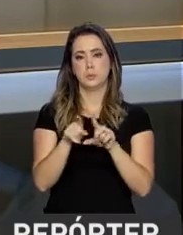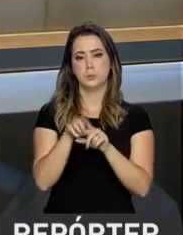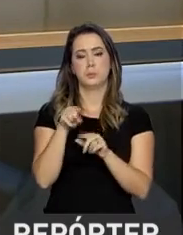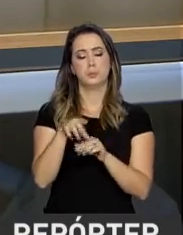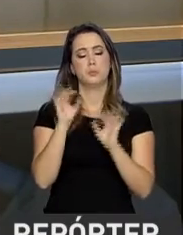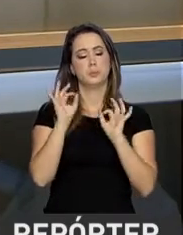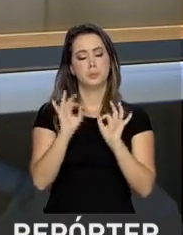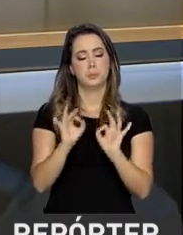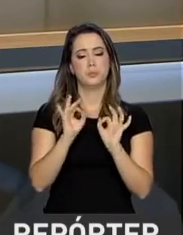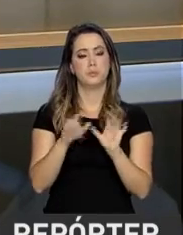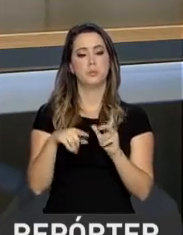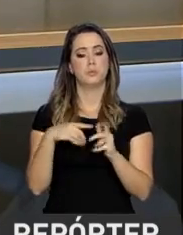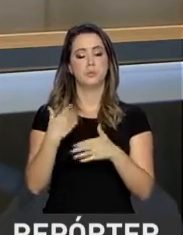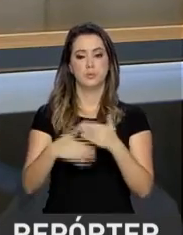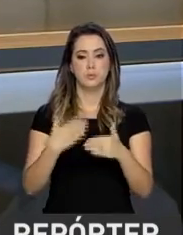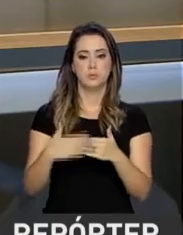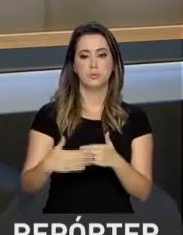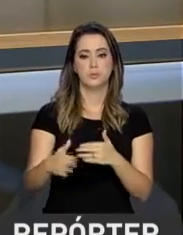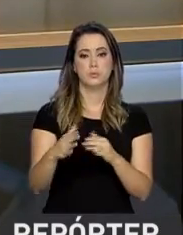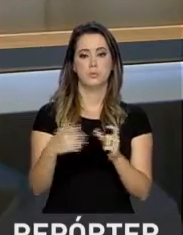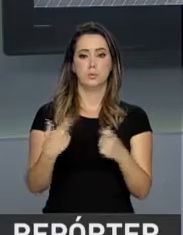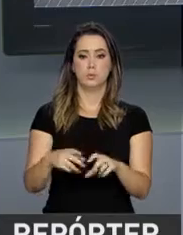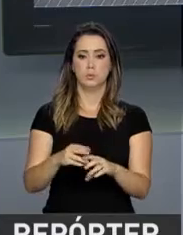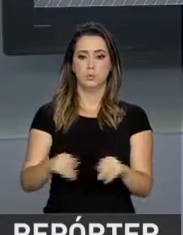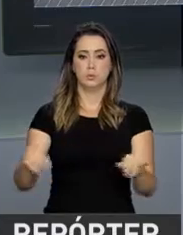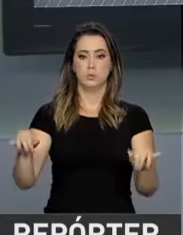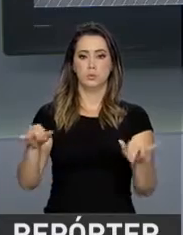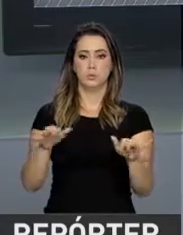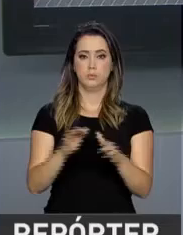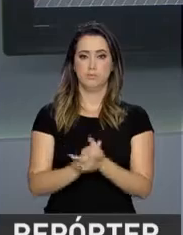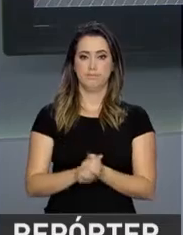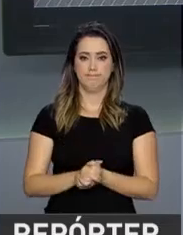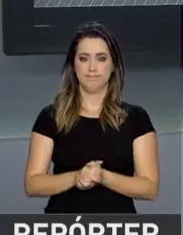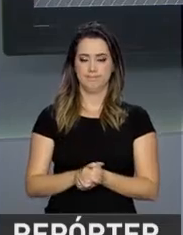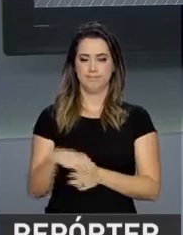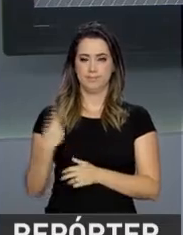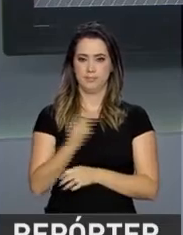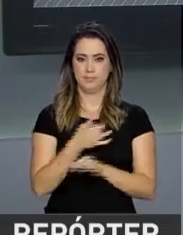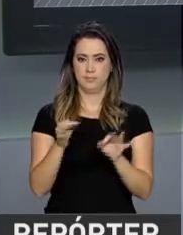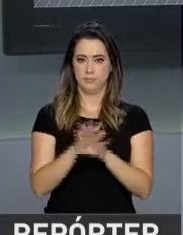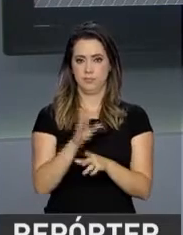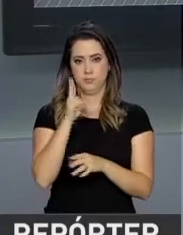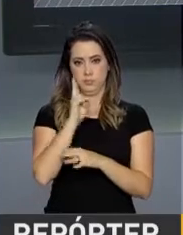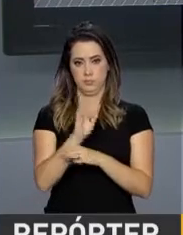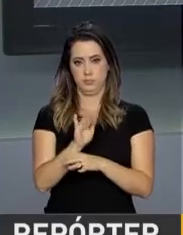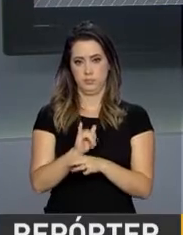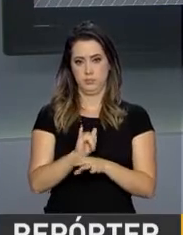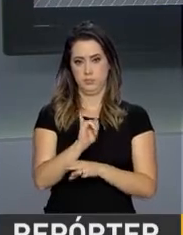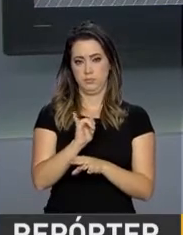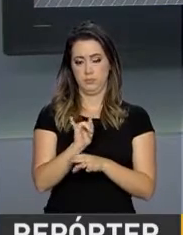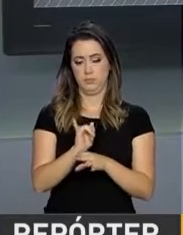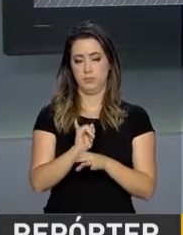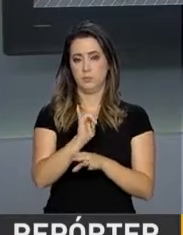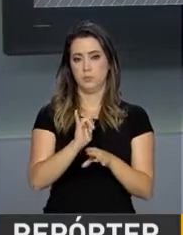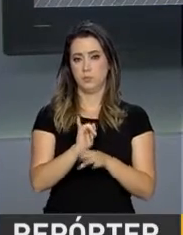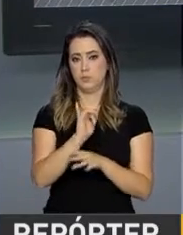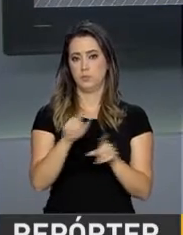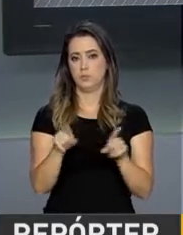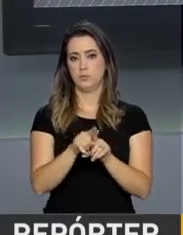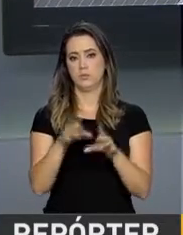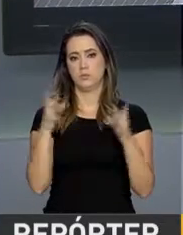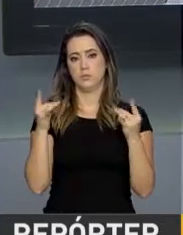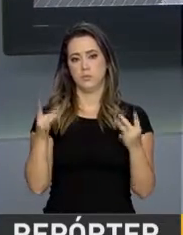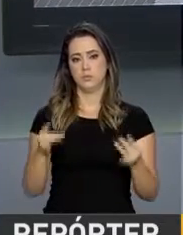efetivamente possa se desenvolver no lote e nós ficamos por aqui você pode rever as reportagens no